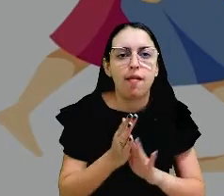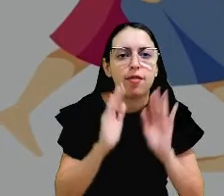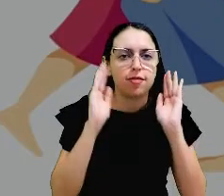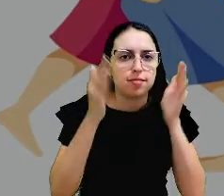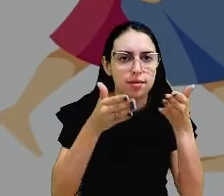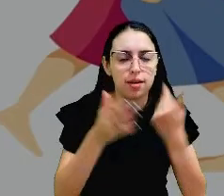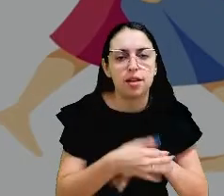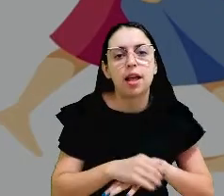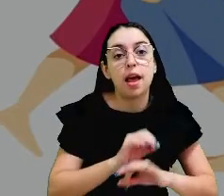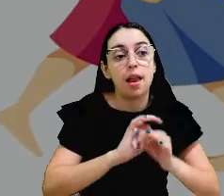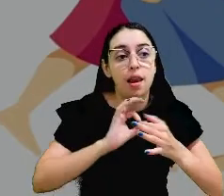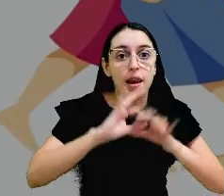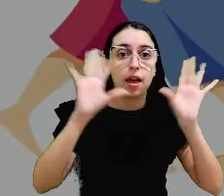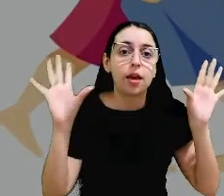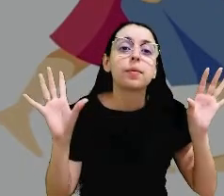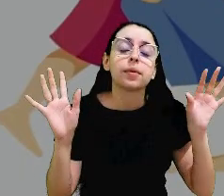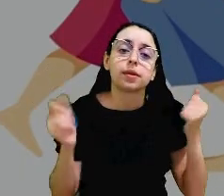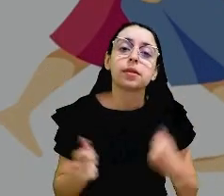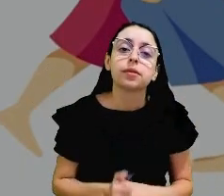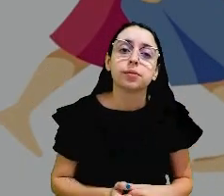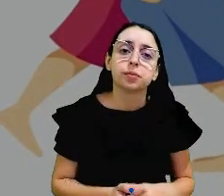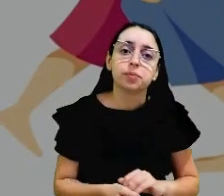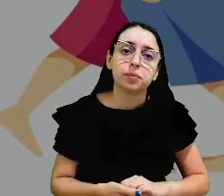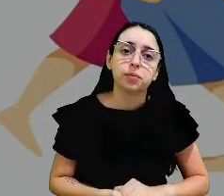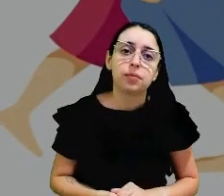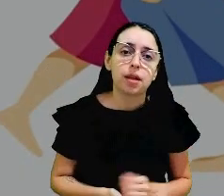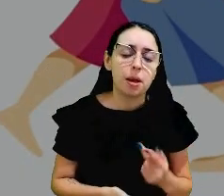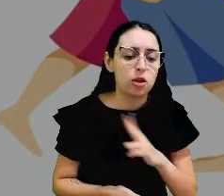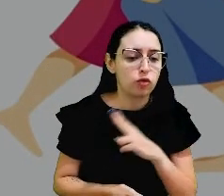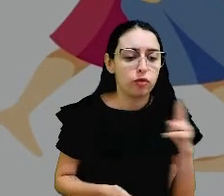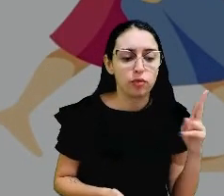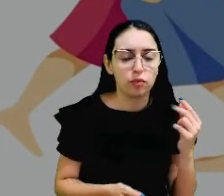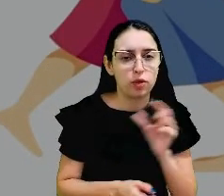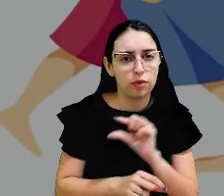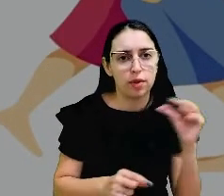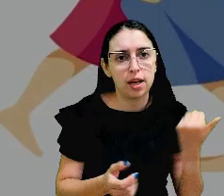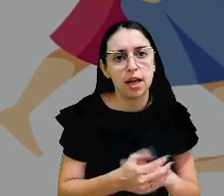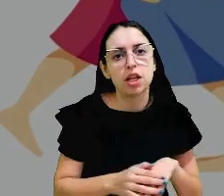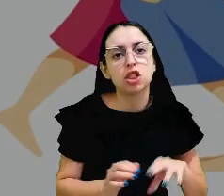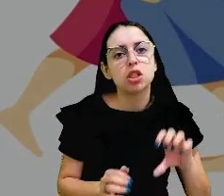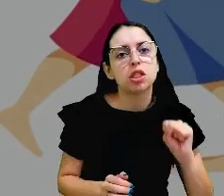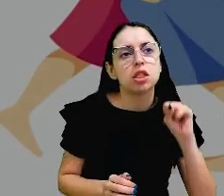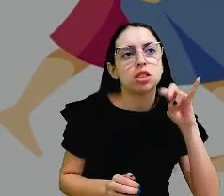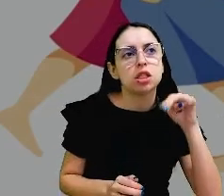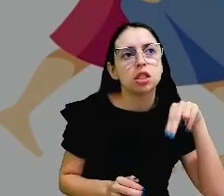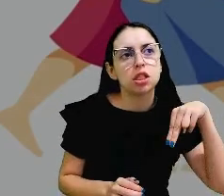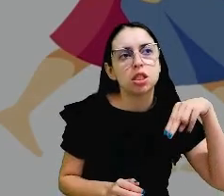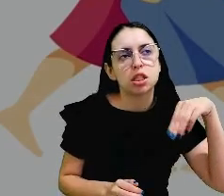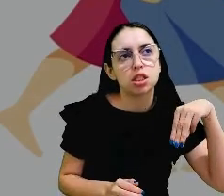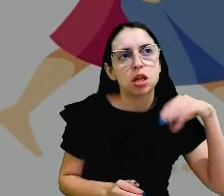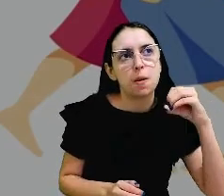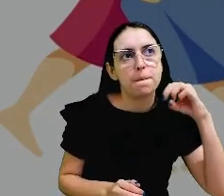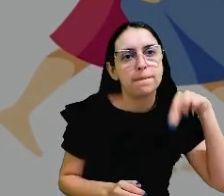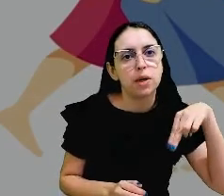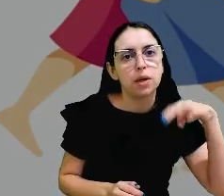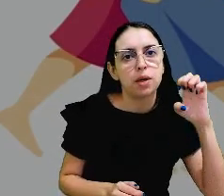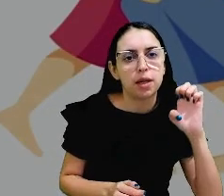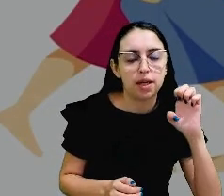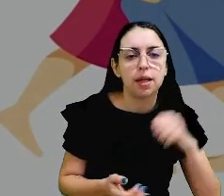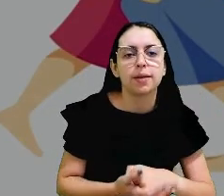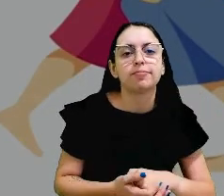liberdade seja a nossa própria substância. Essa frase não é minha, é claro, é de Simone de Beauvoir, que é uma outra filósofa